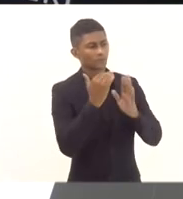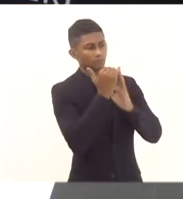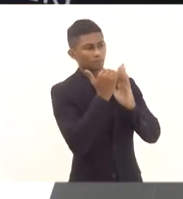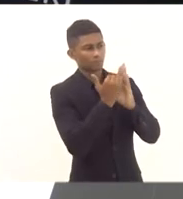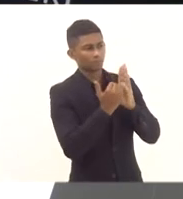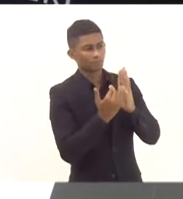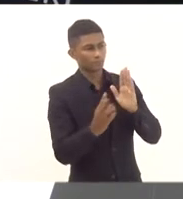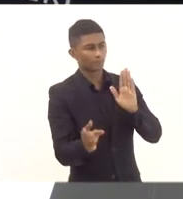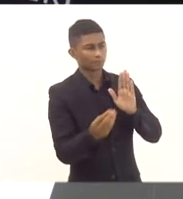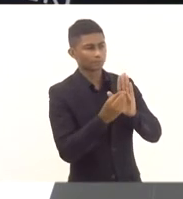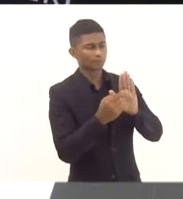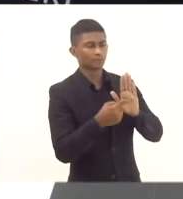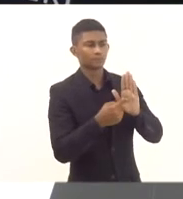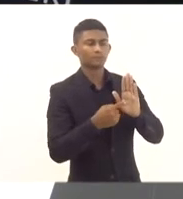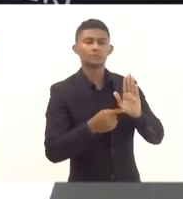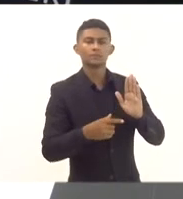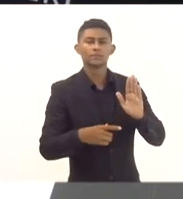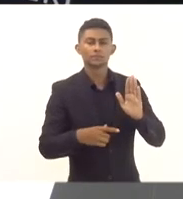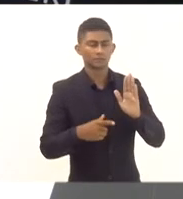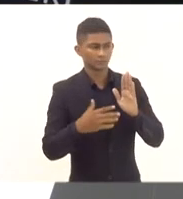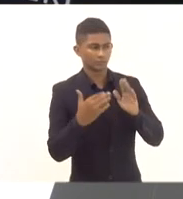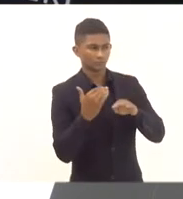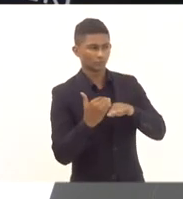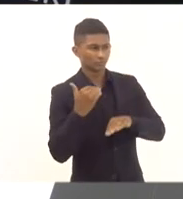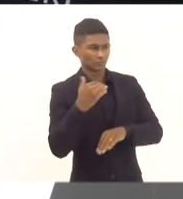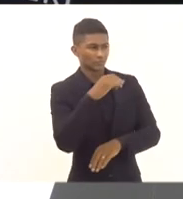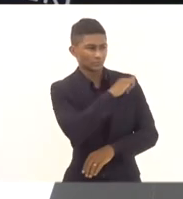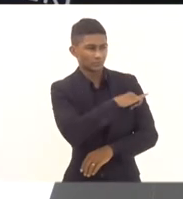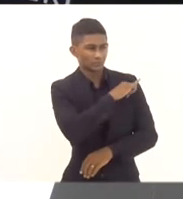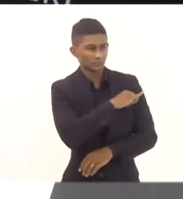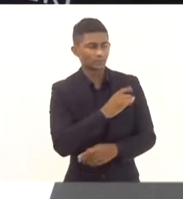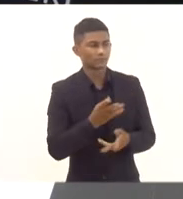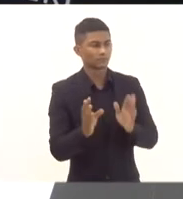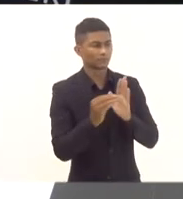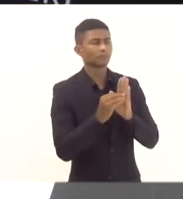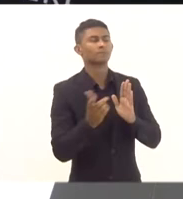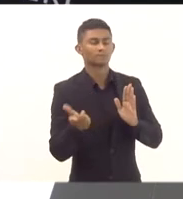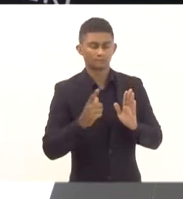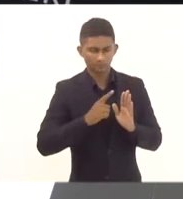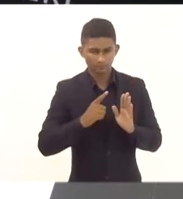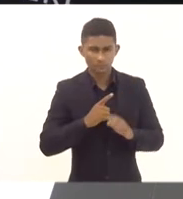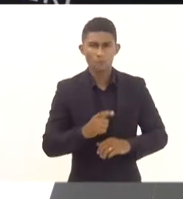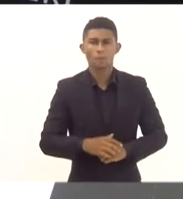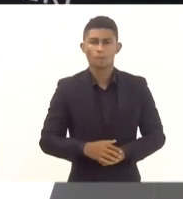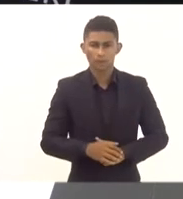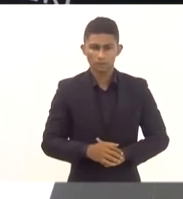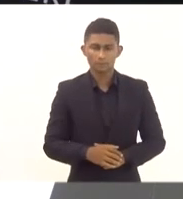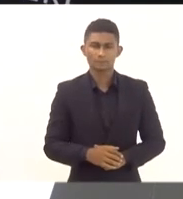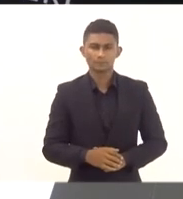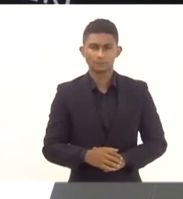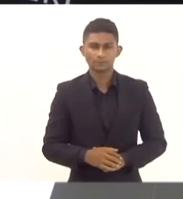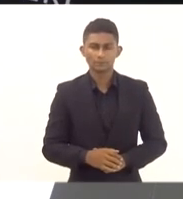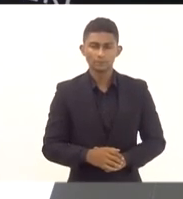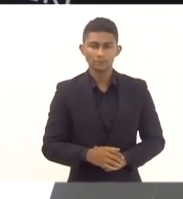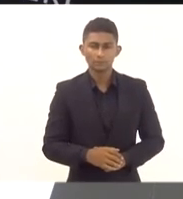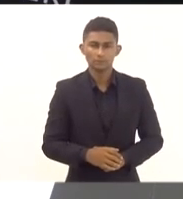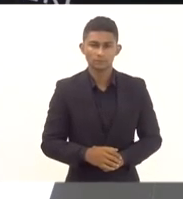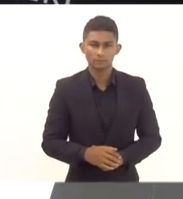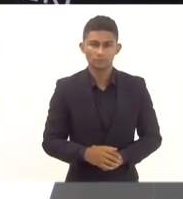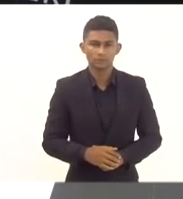é super RJ que estabelece né Essa tentativa